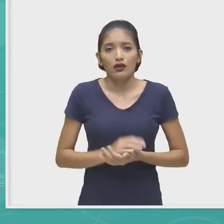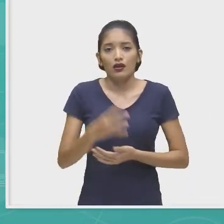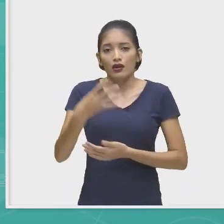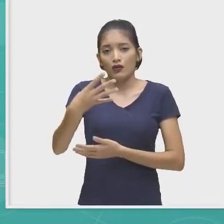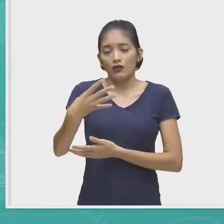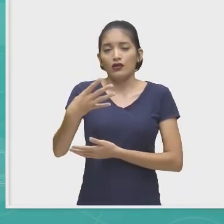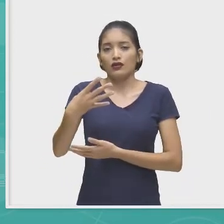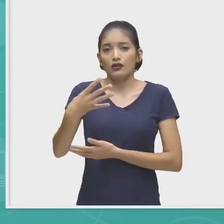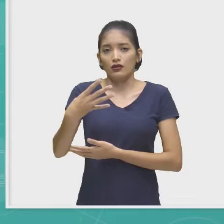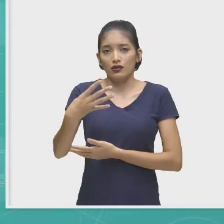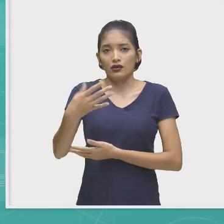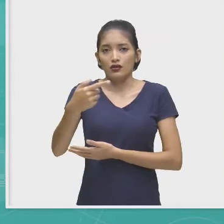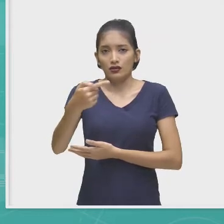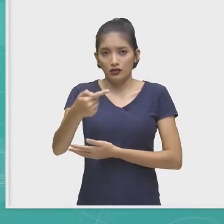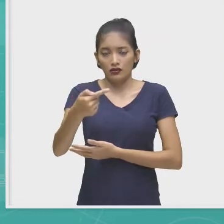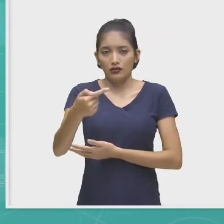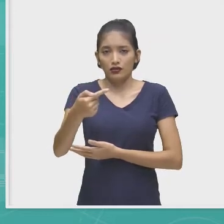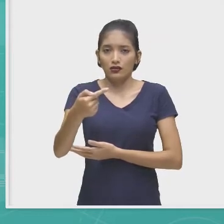47.